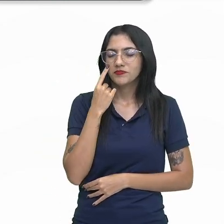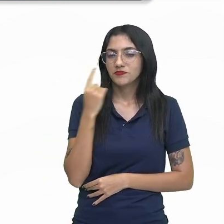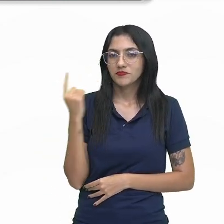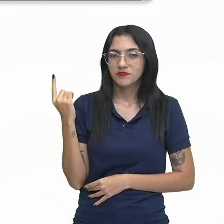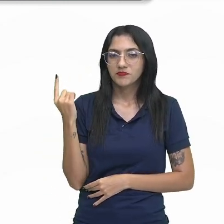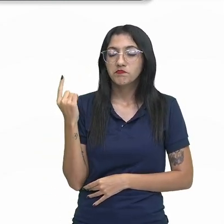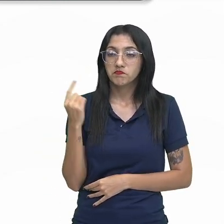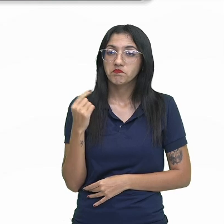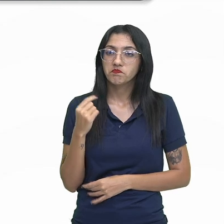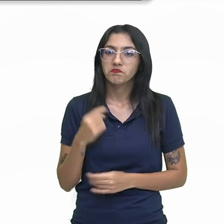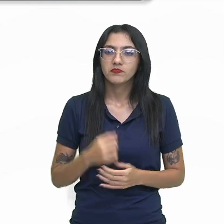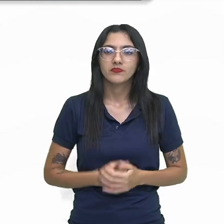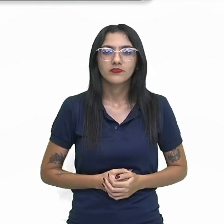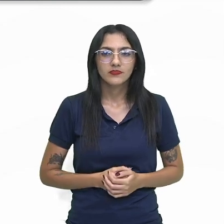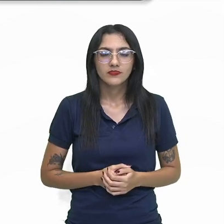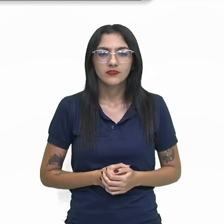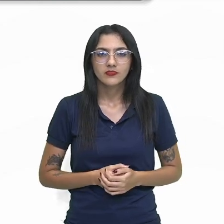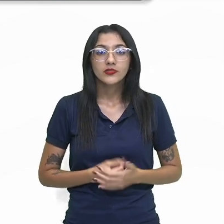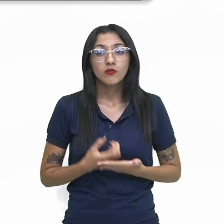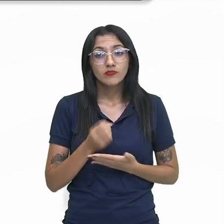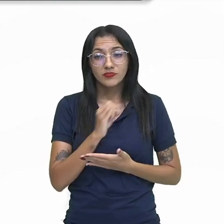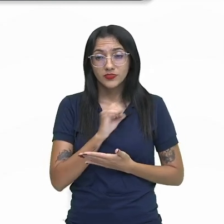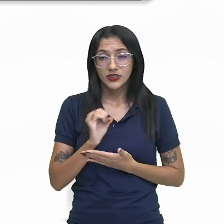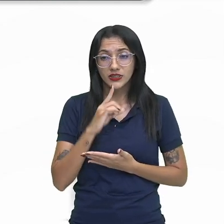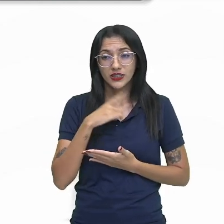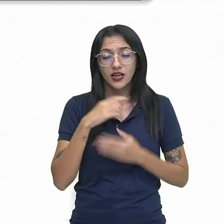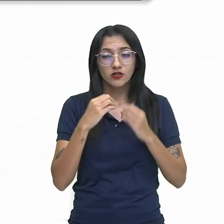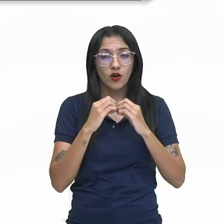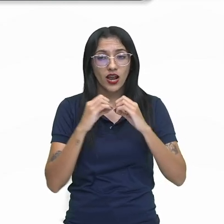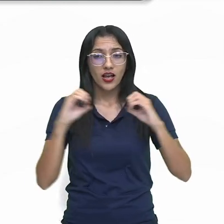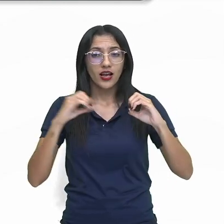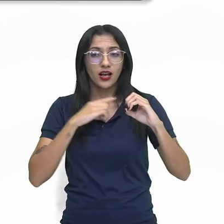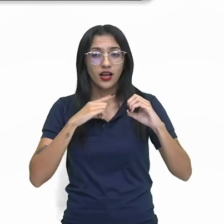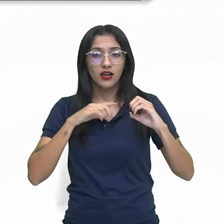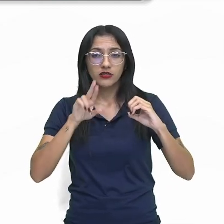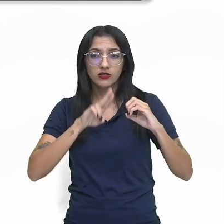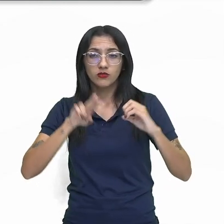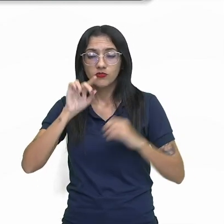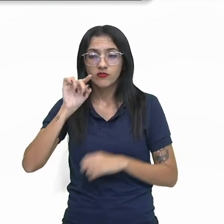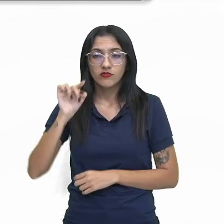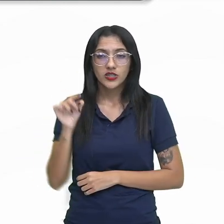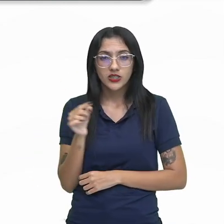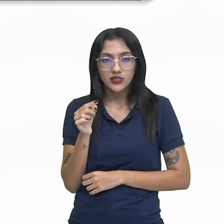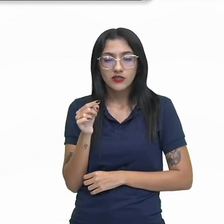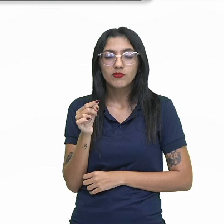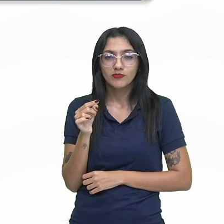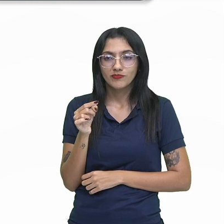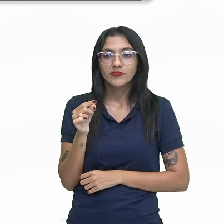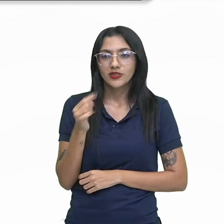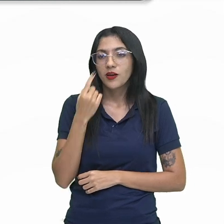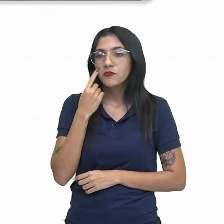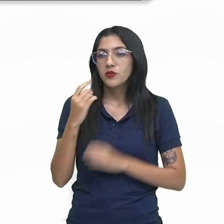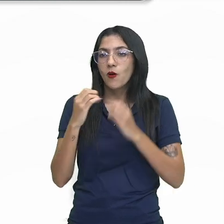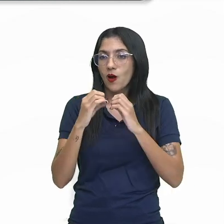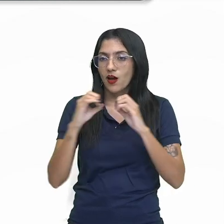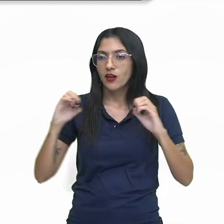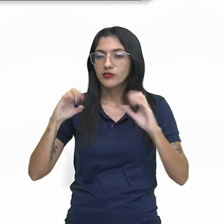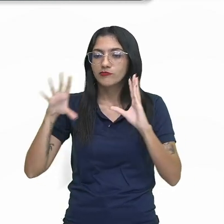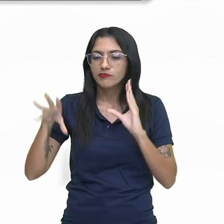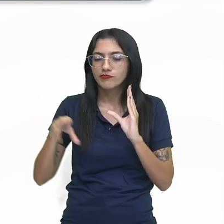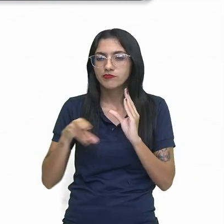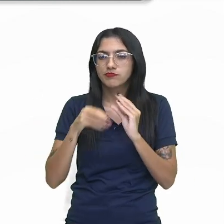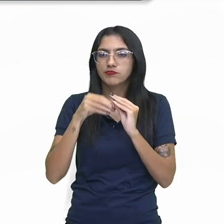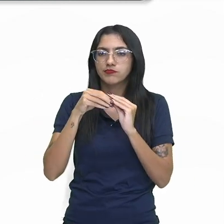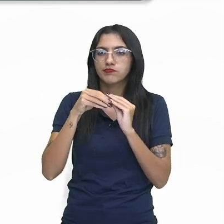Não pode. Se a subordinada estiver lá no final, vai vir uma vírgula. Aí lá no final, ponto, né? Porque eu estou